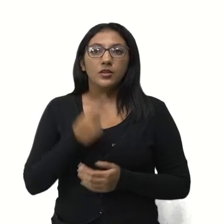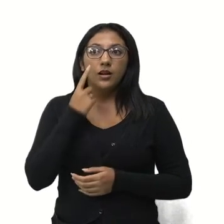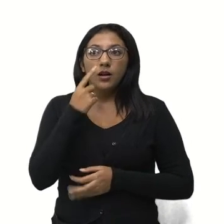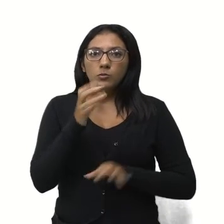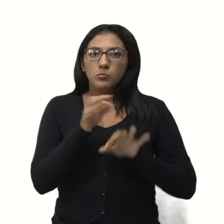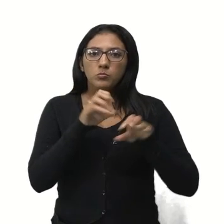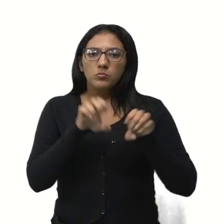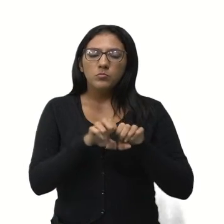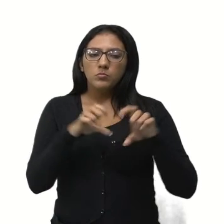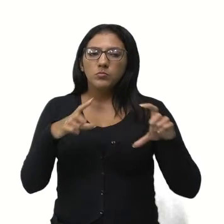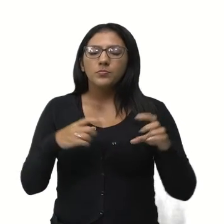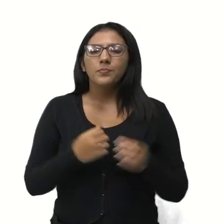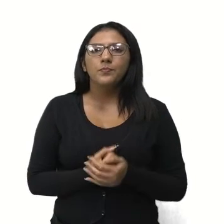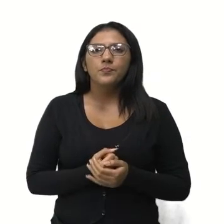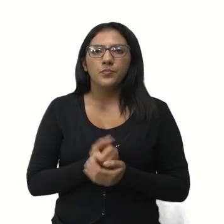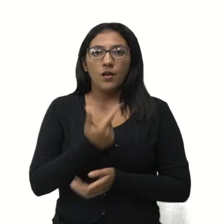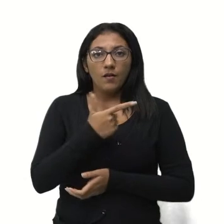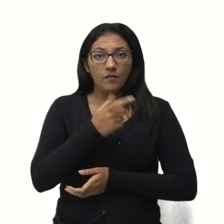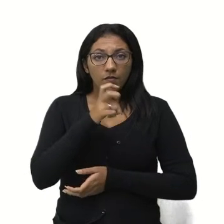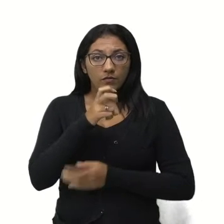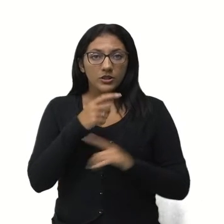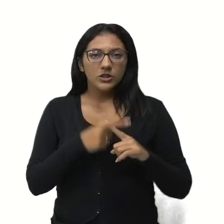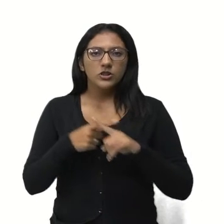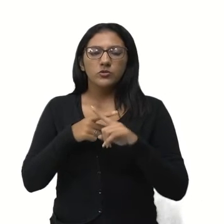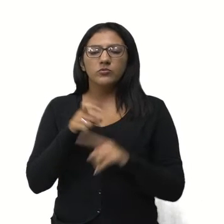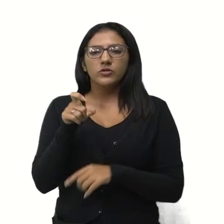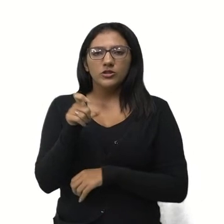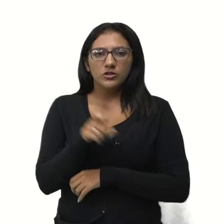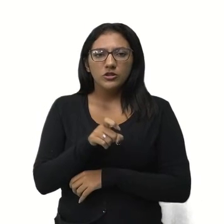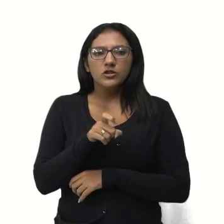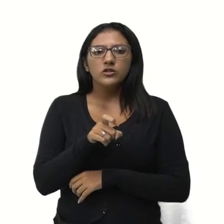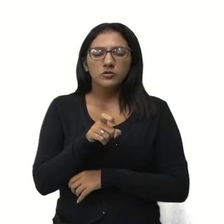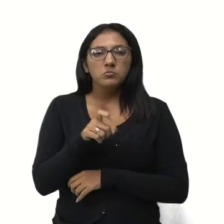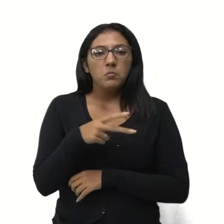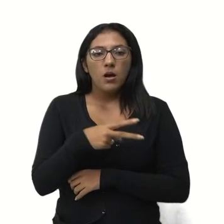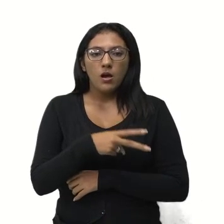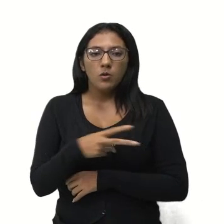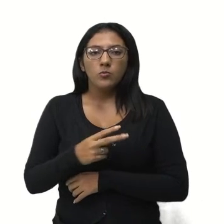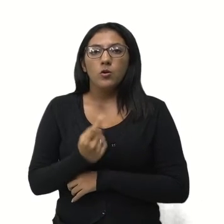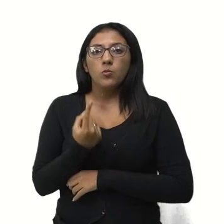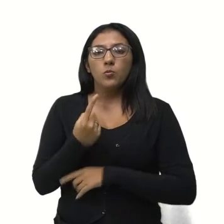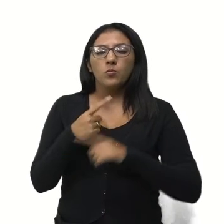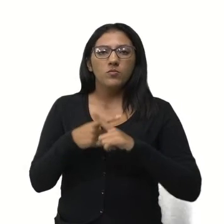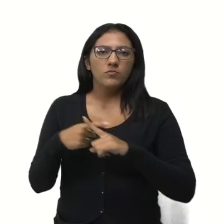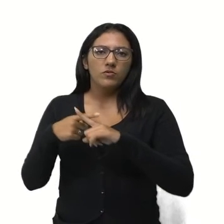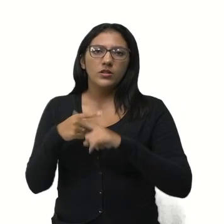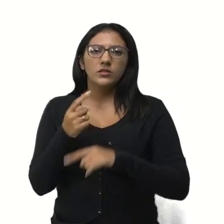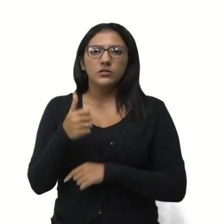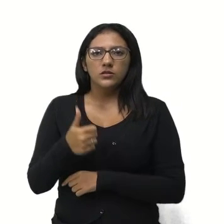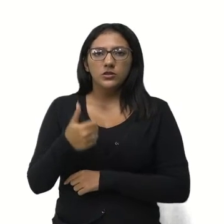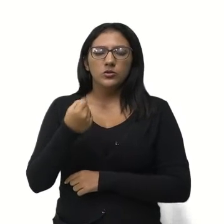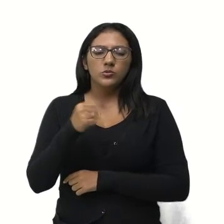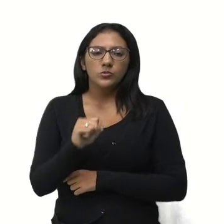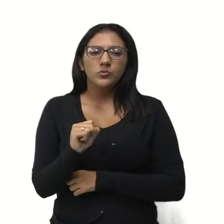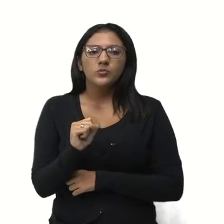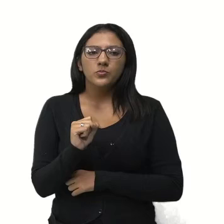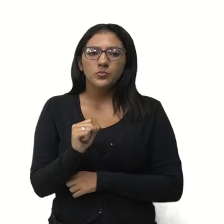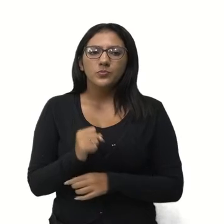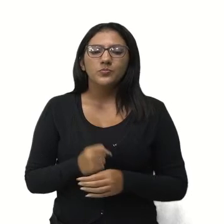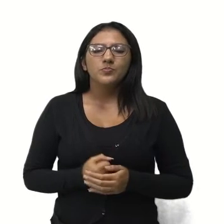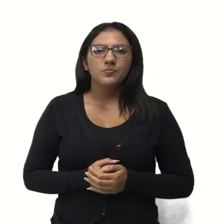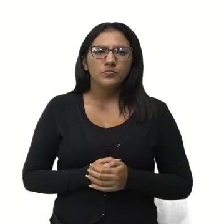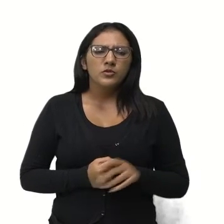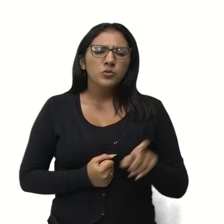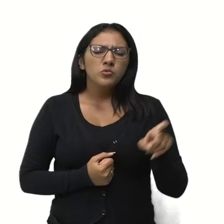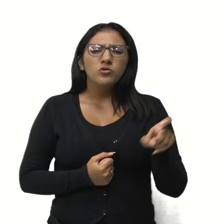25 vezes x igual a 1 vezes 18. O